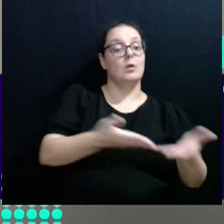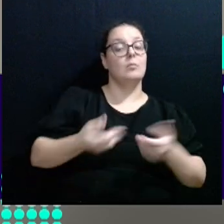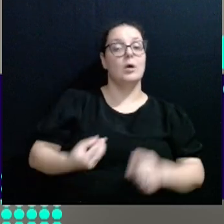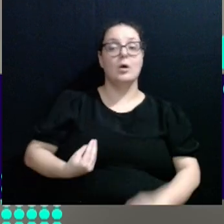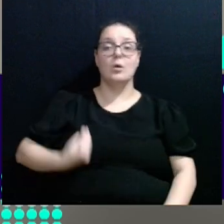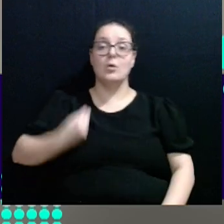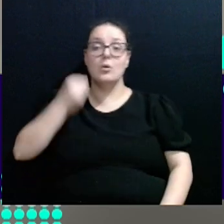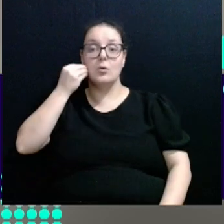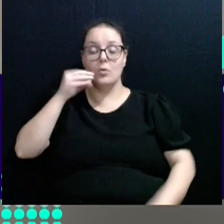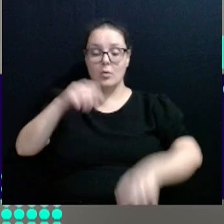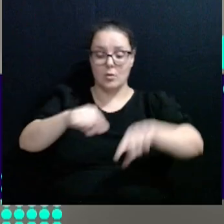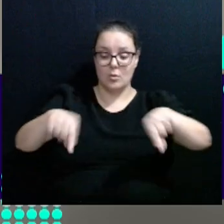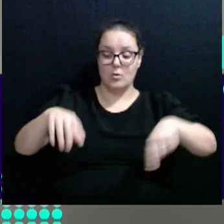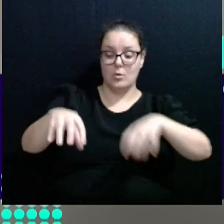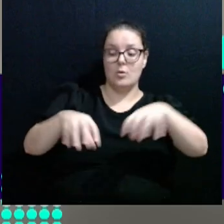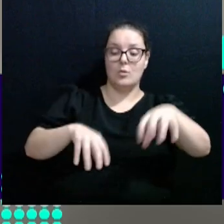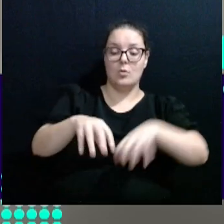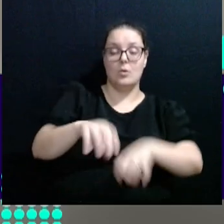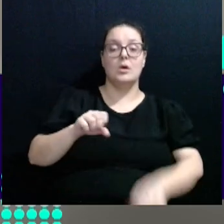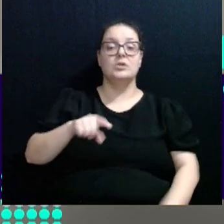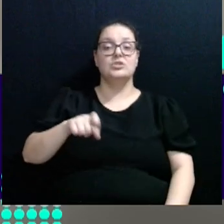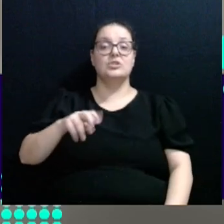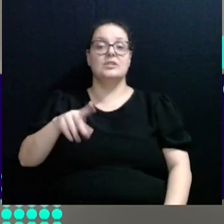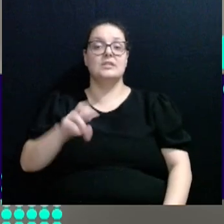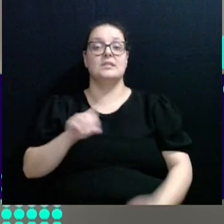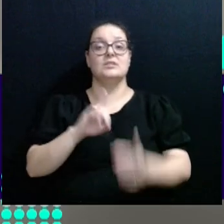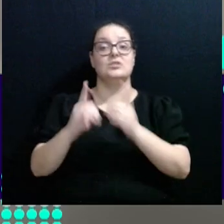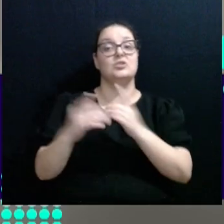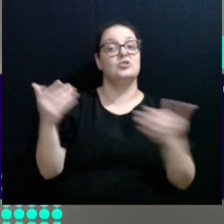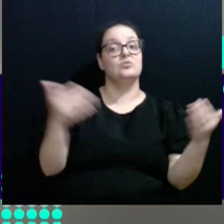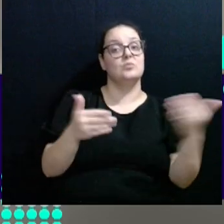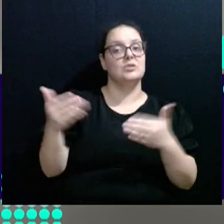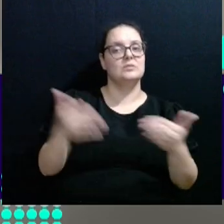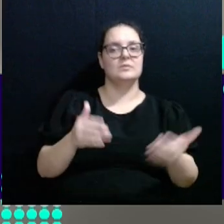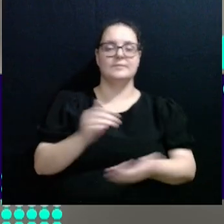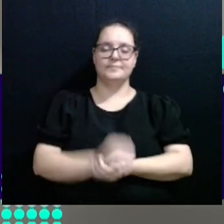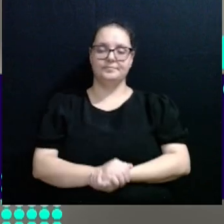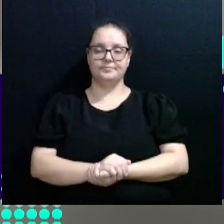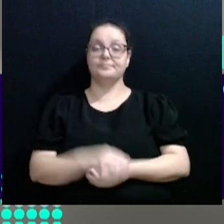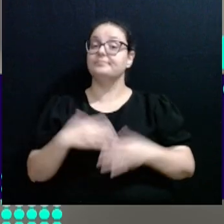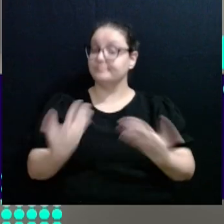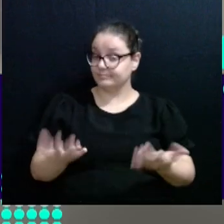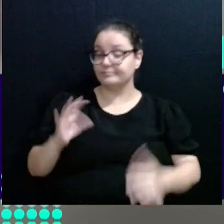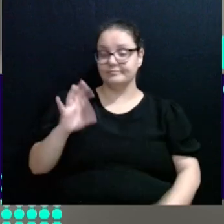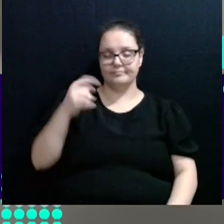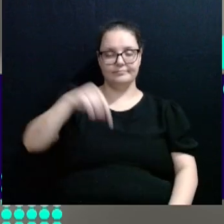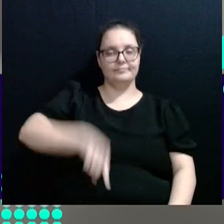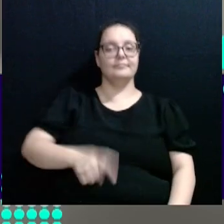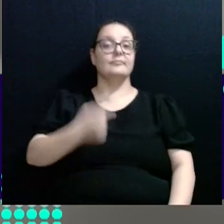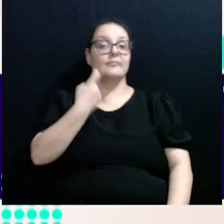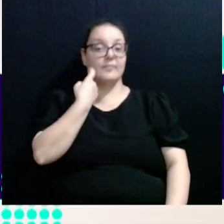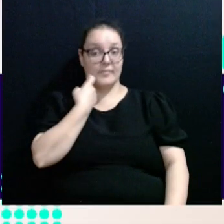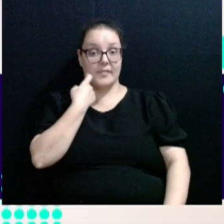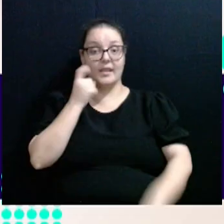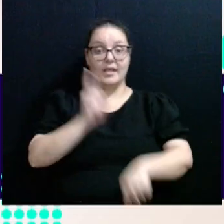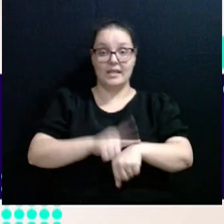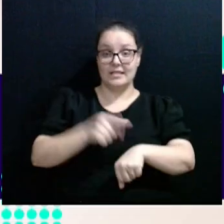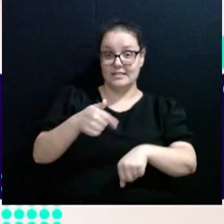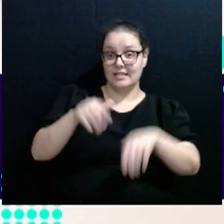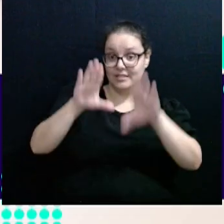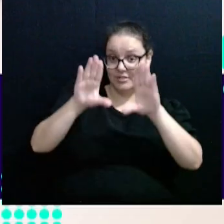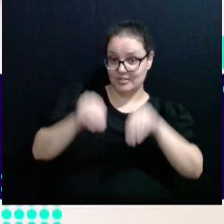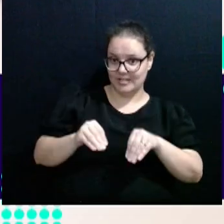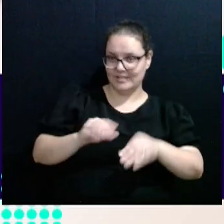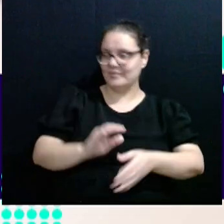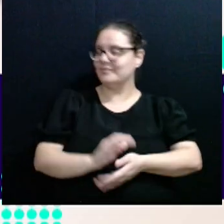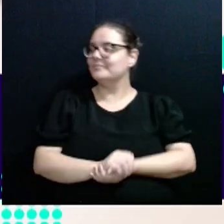de forma dinâmica e participativa. Acontece nesta sexta-feira, às 7 horas da noite. No